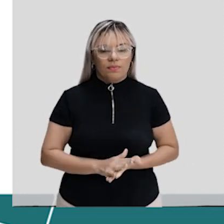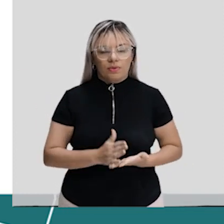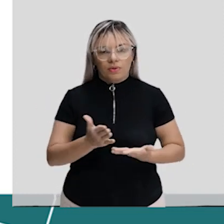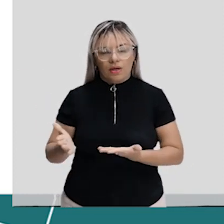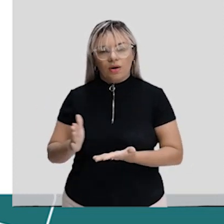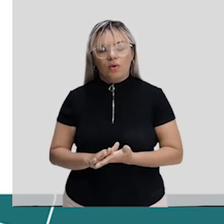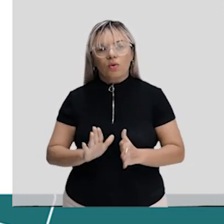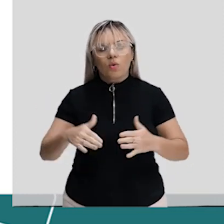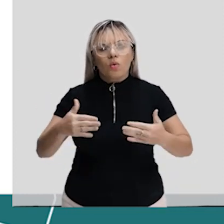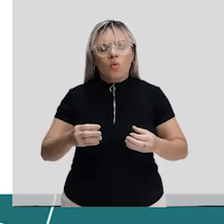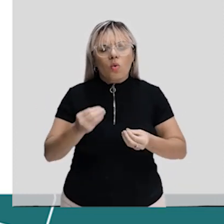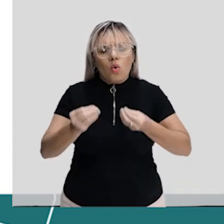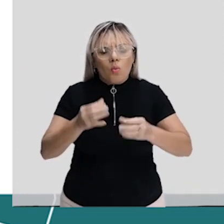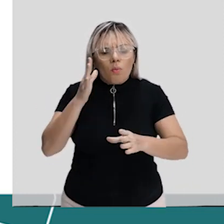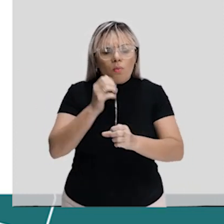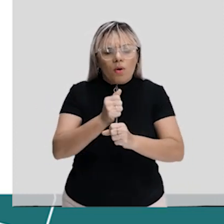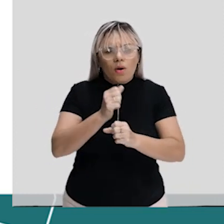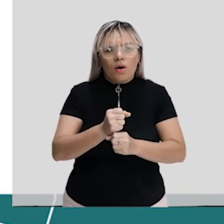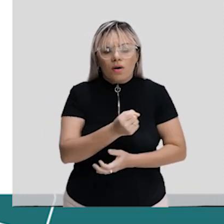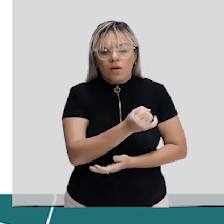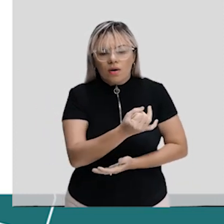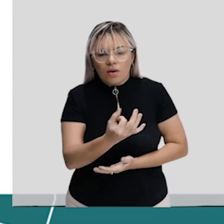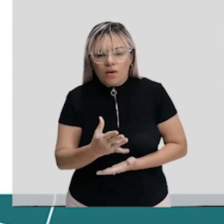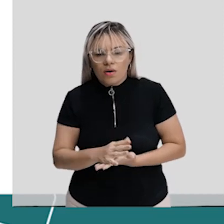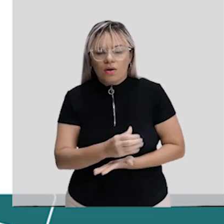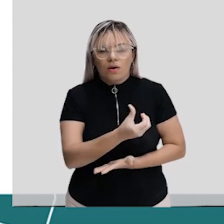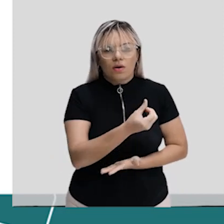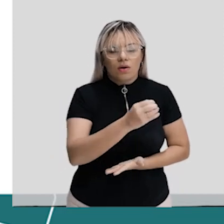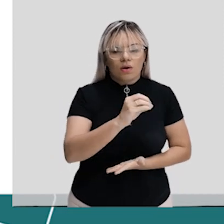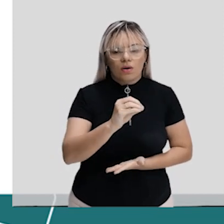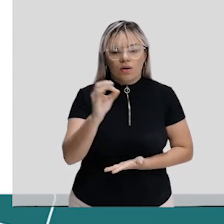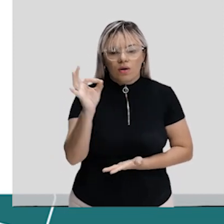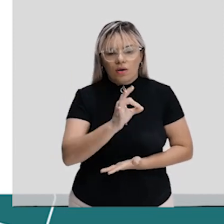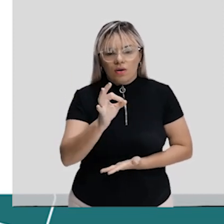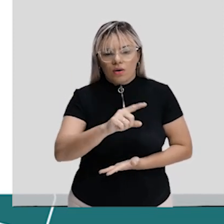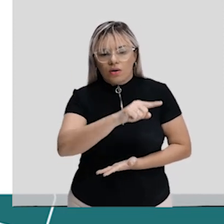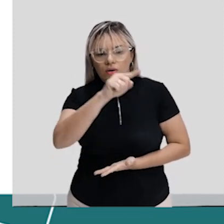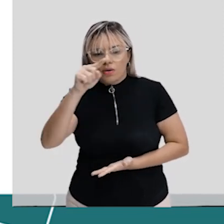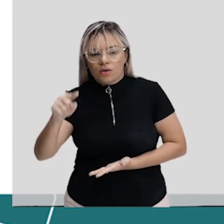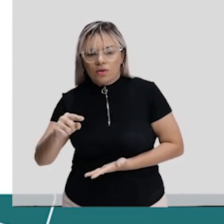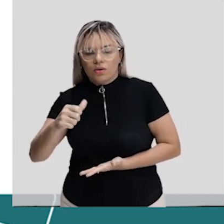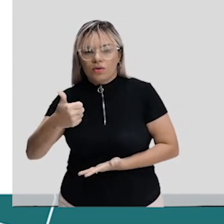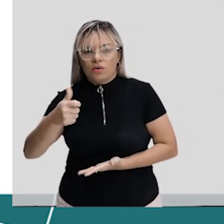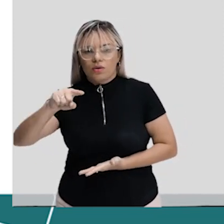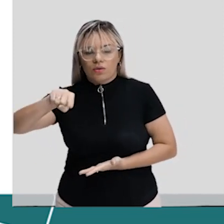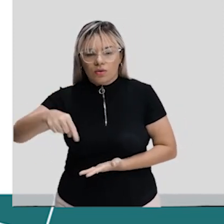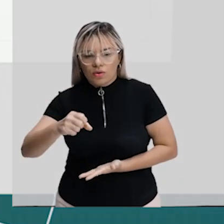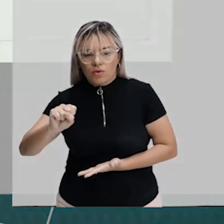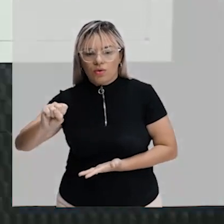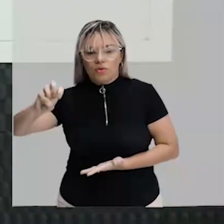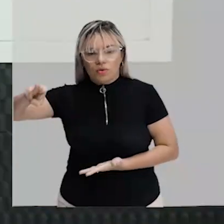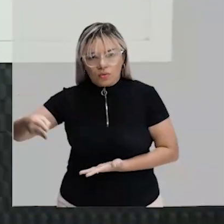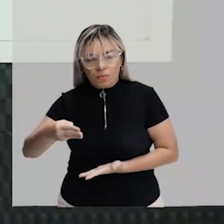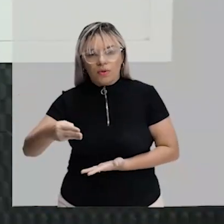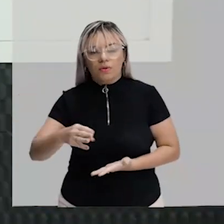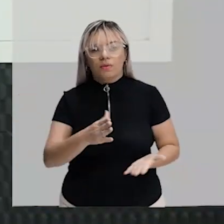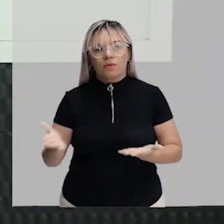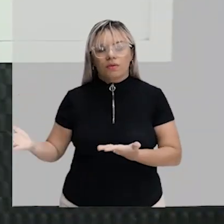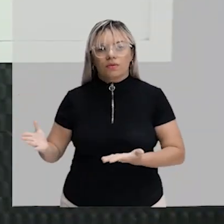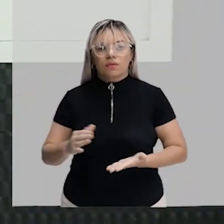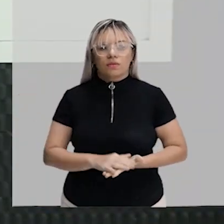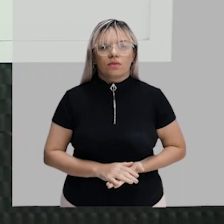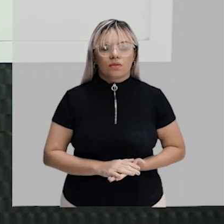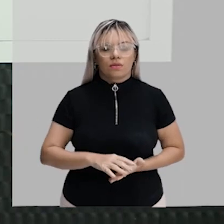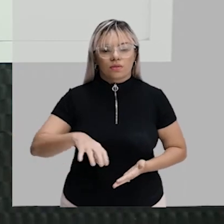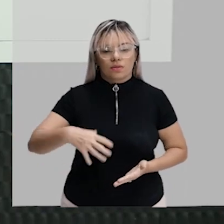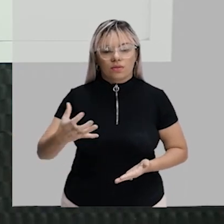eu tenho que calcular? Tenho que calcular quanto é 60% desse 1,8 milhões, certo? Então, o que vai